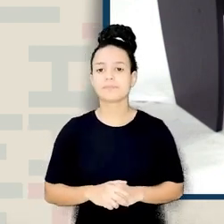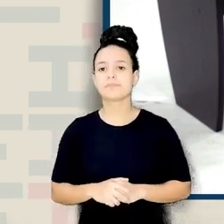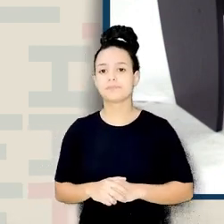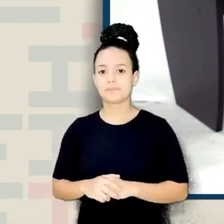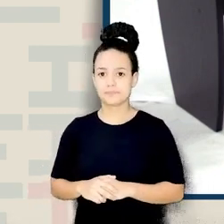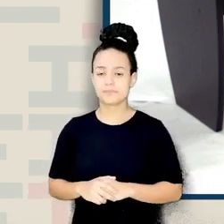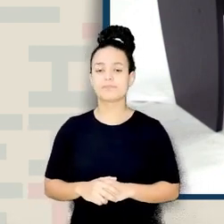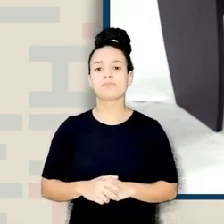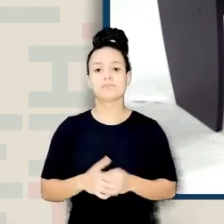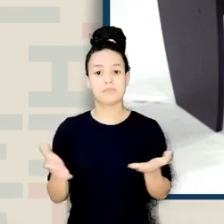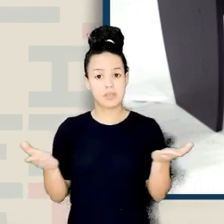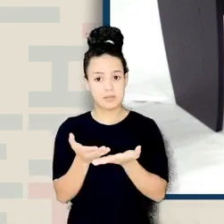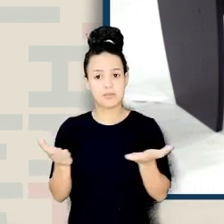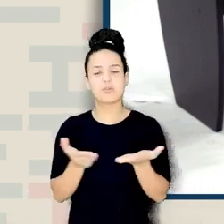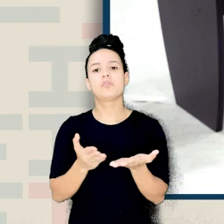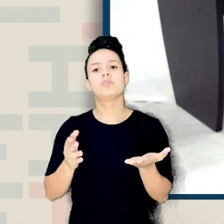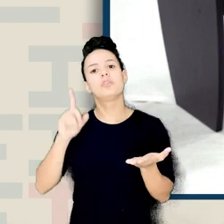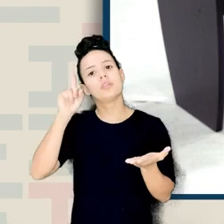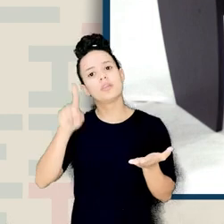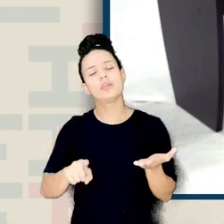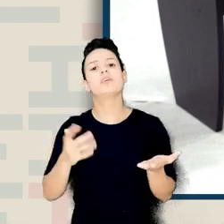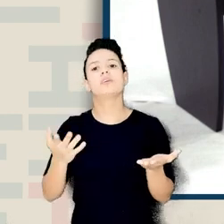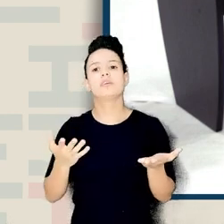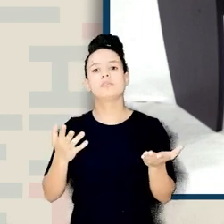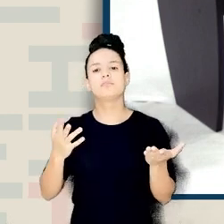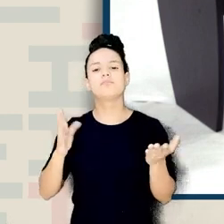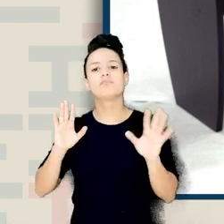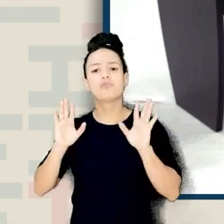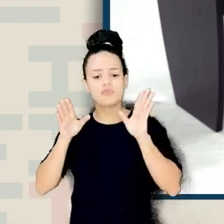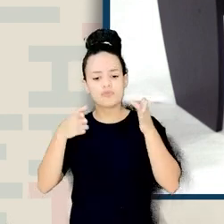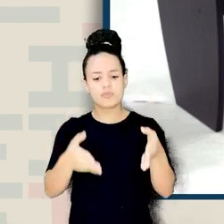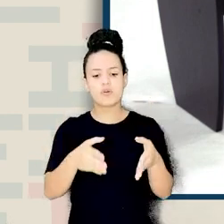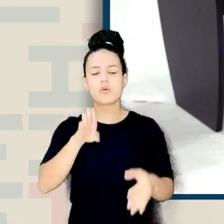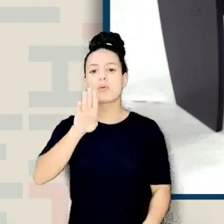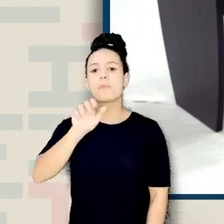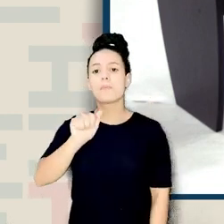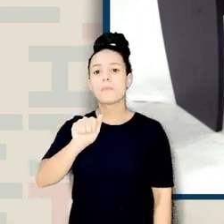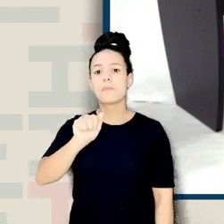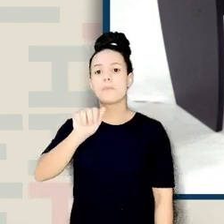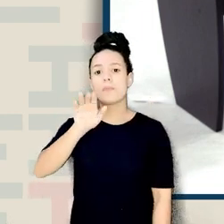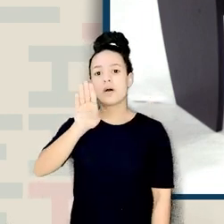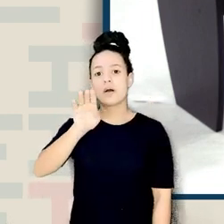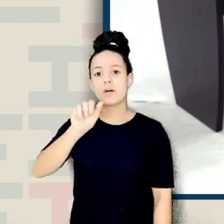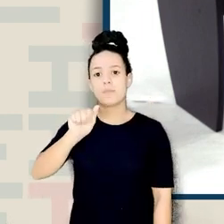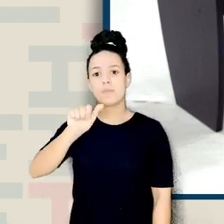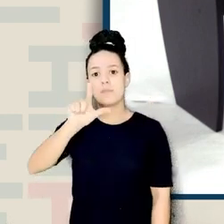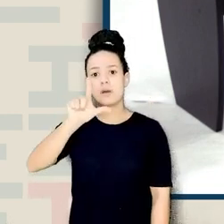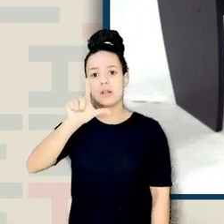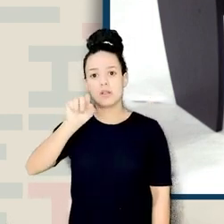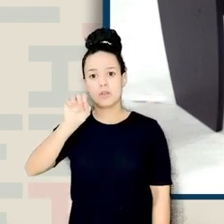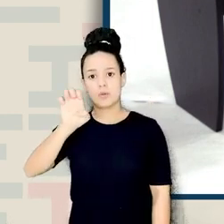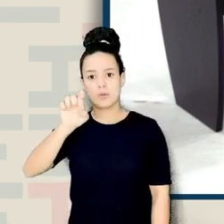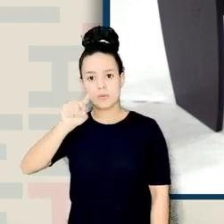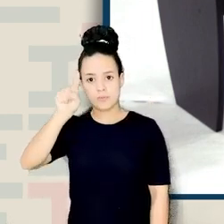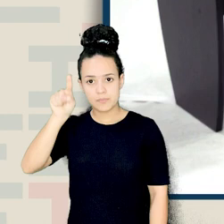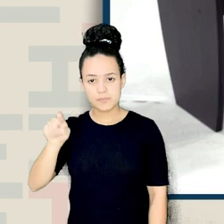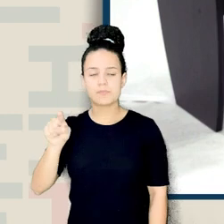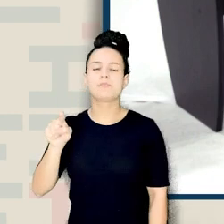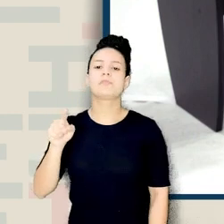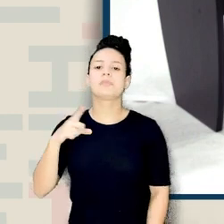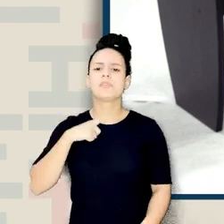eu vou começar agora a fazer um trabalho relacionado ao babalu, ou babalô, que é esse ritmo que traz